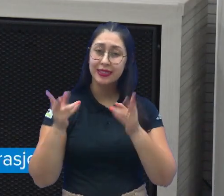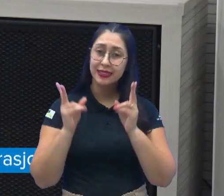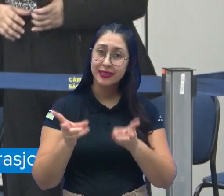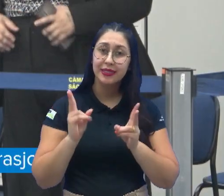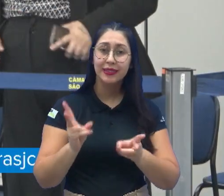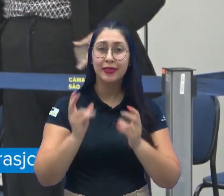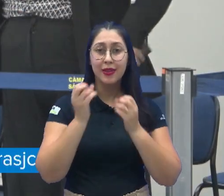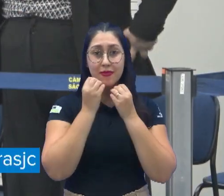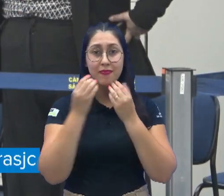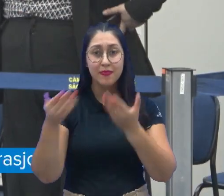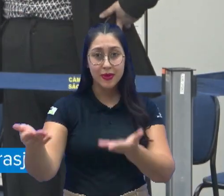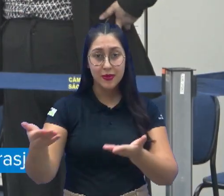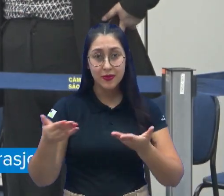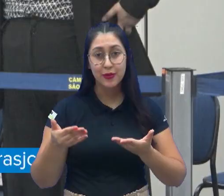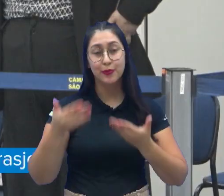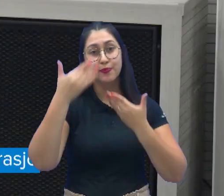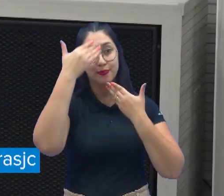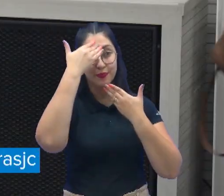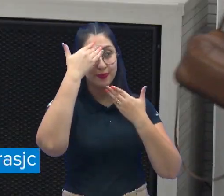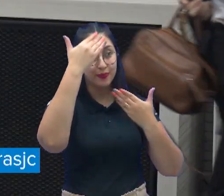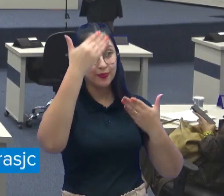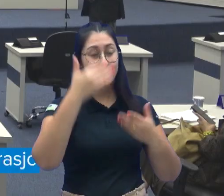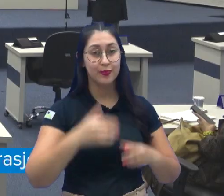essa Casa de Leis. Obrigado, senhor presidente.